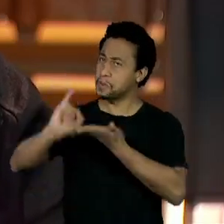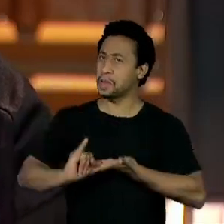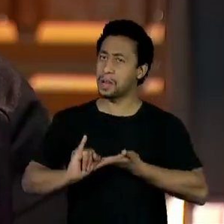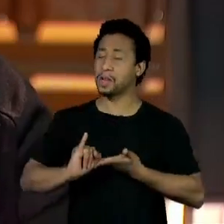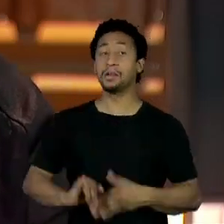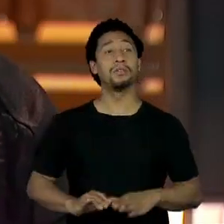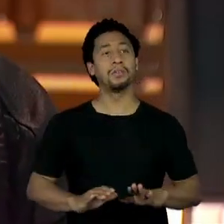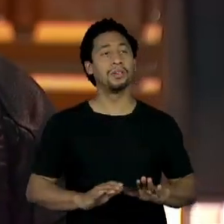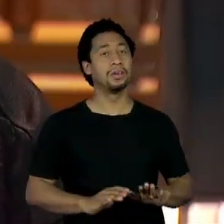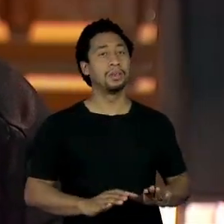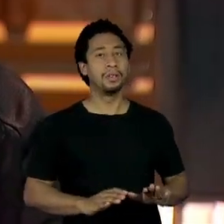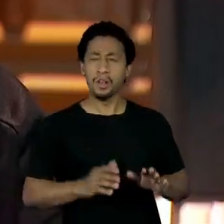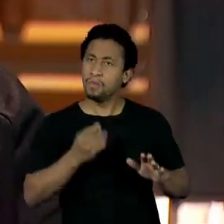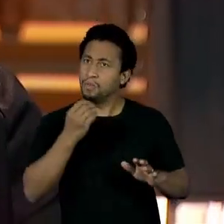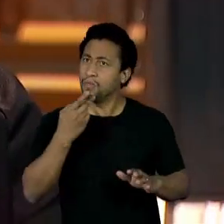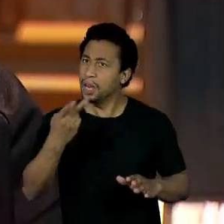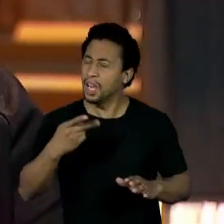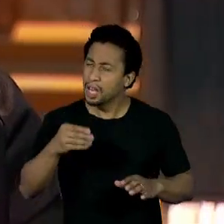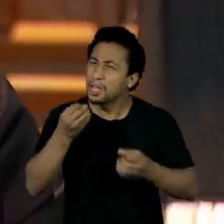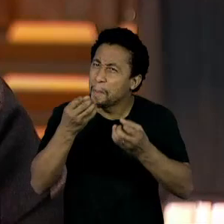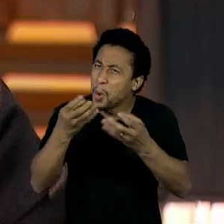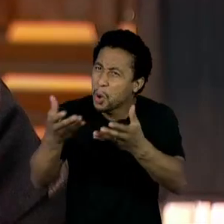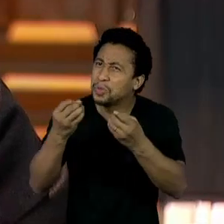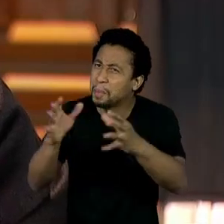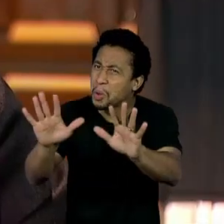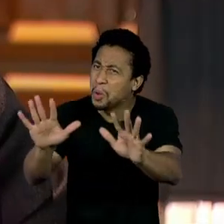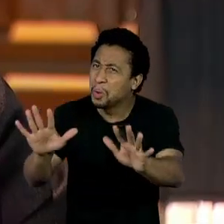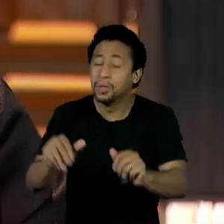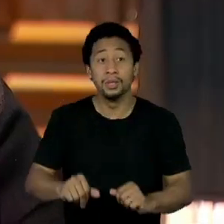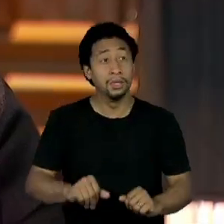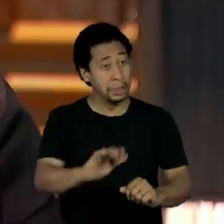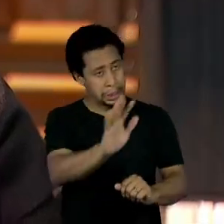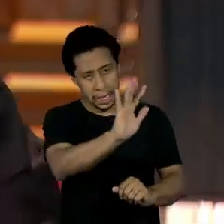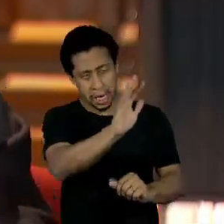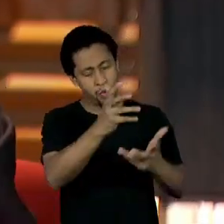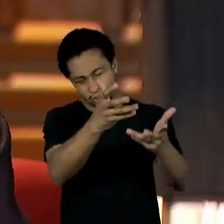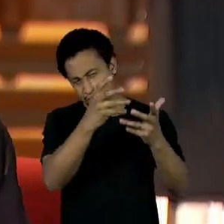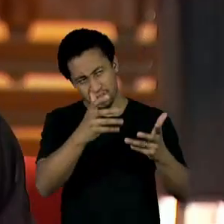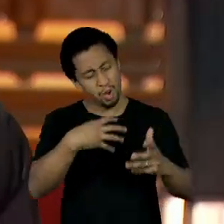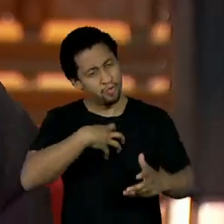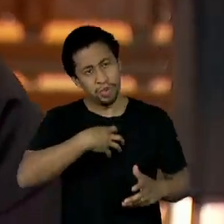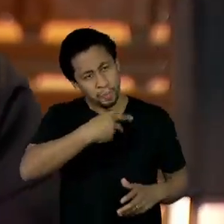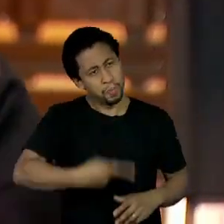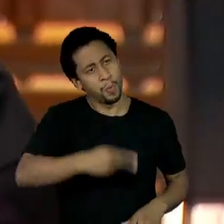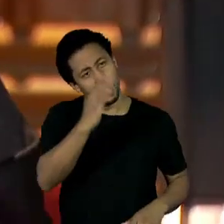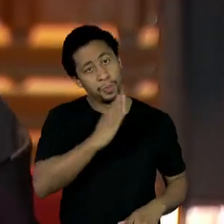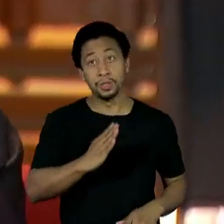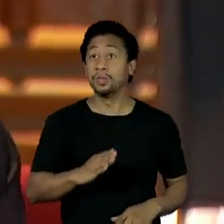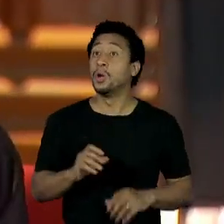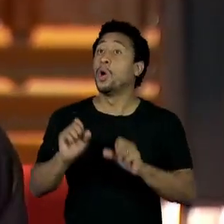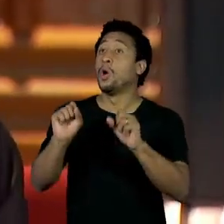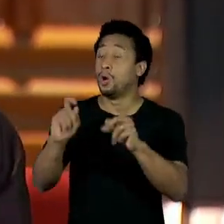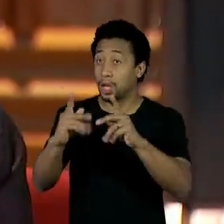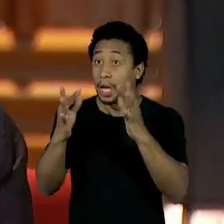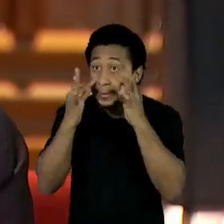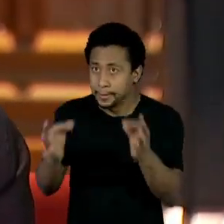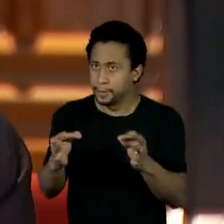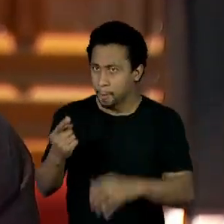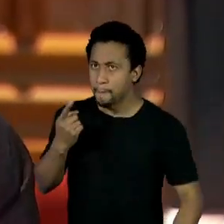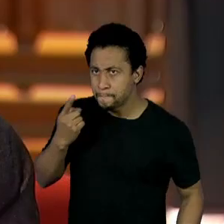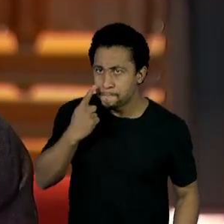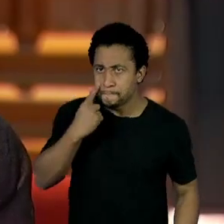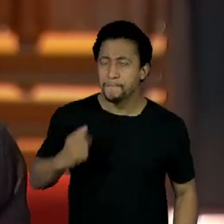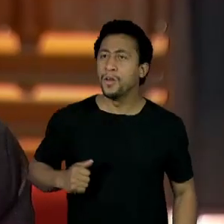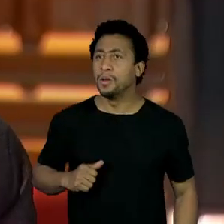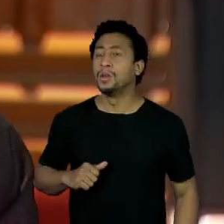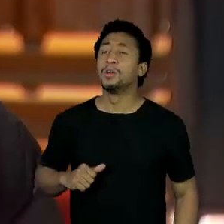assim, não, Tiririca, tá bom assim. Não, mas eu queria fazer uma coisa para o Brasil. Eu falei, então tá, faça o seguinte, preste atenção no que Jorge